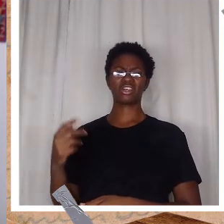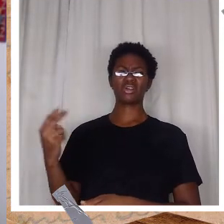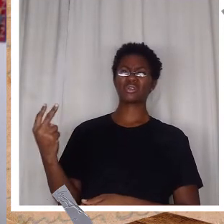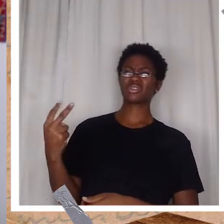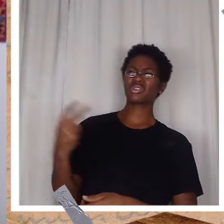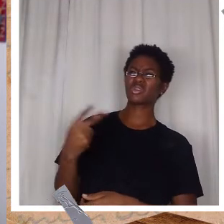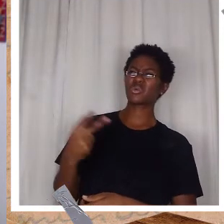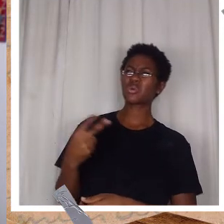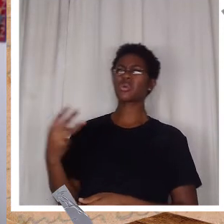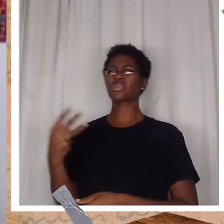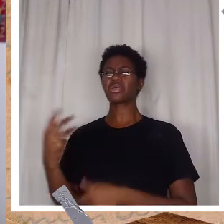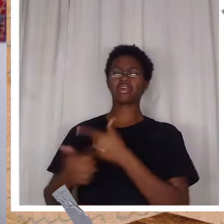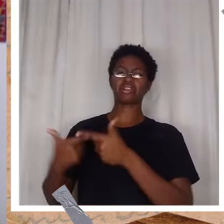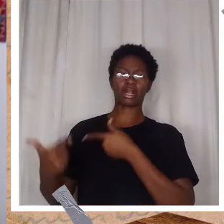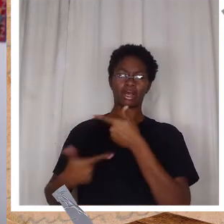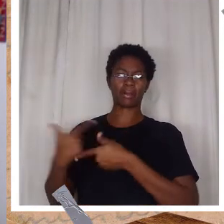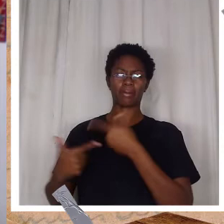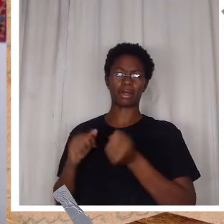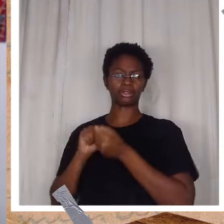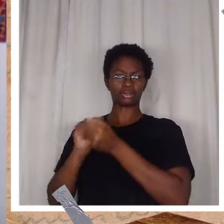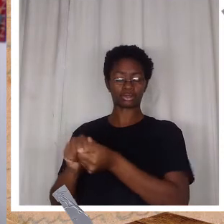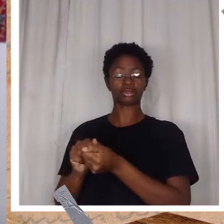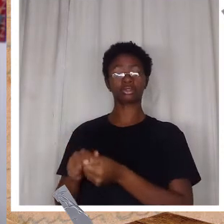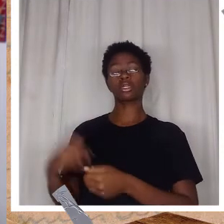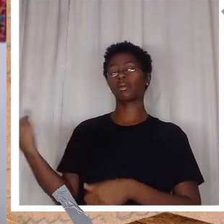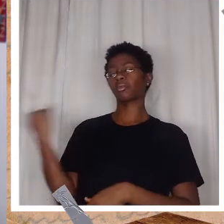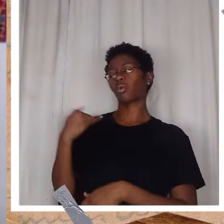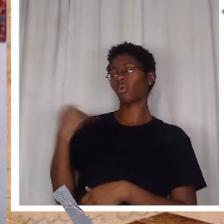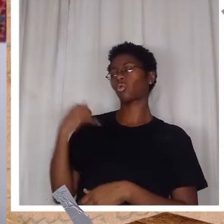E ela me contou